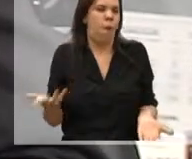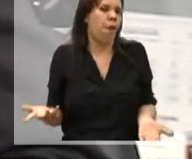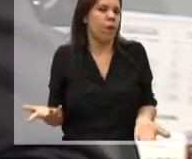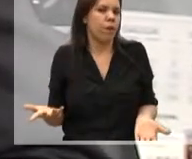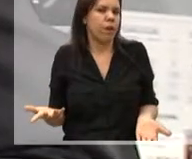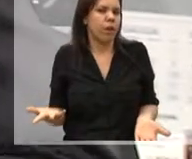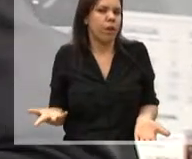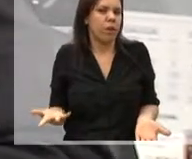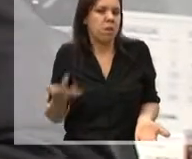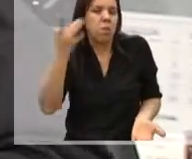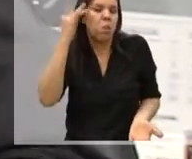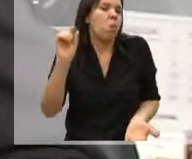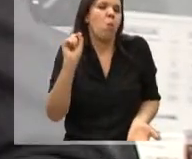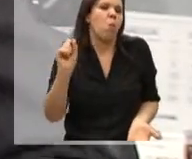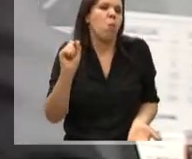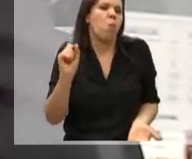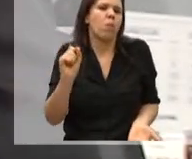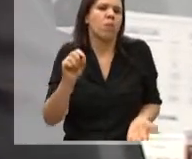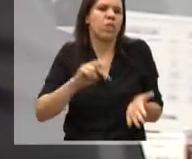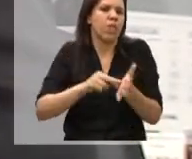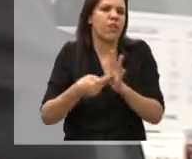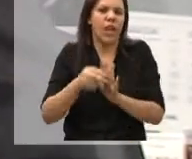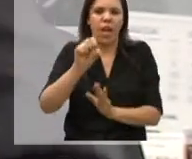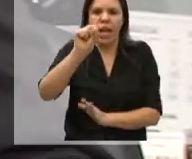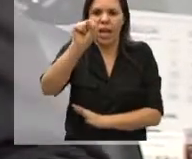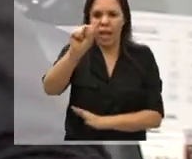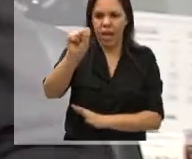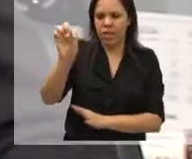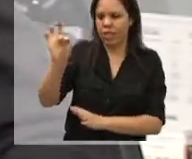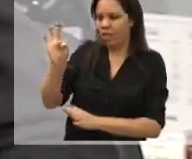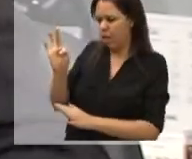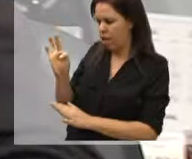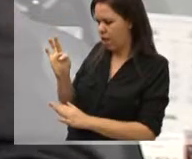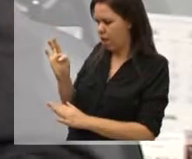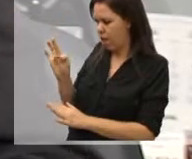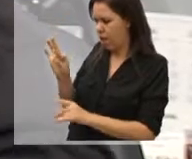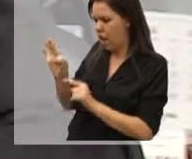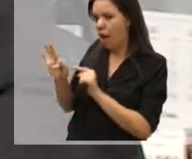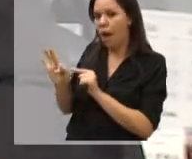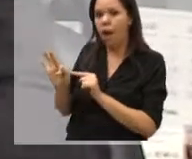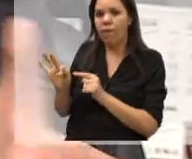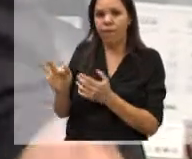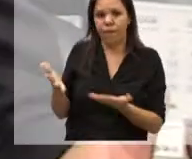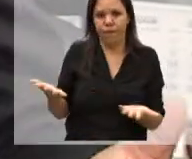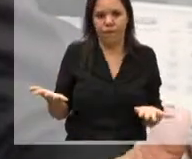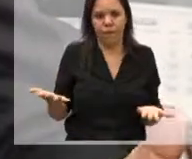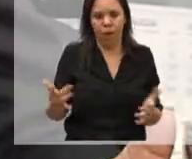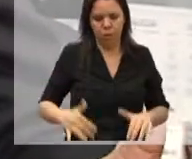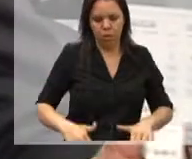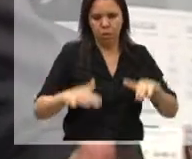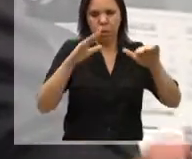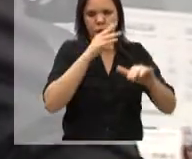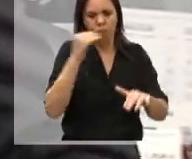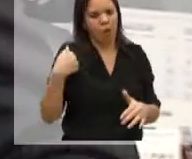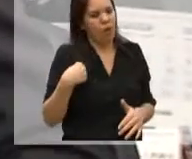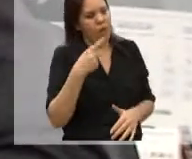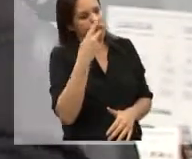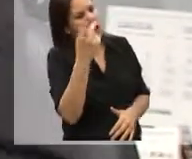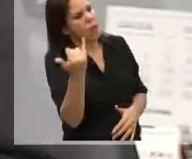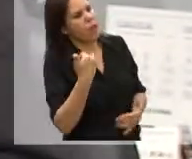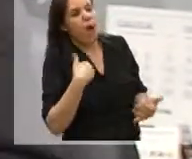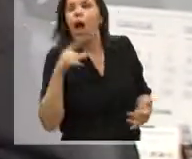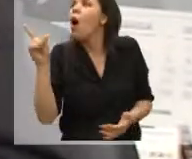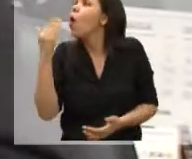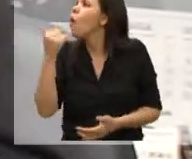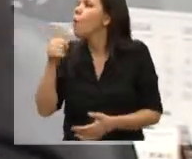a gente nem sabia o que era STF. Né? Na minha época de criança e adolescente, falava de STF, se é para comer ou para